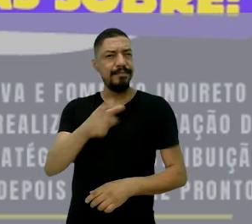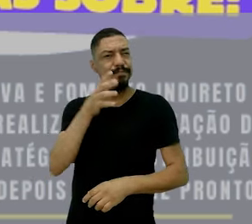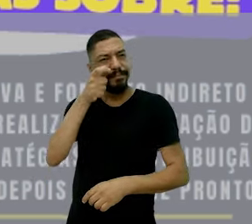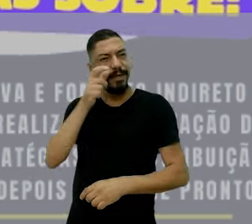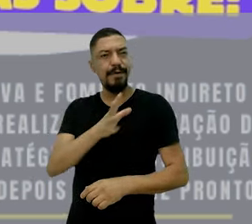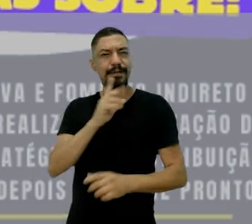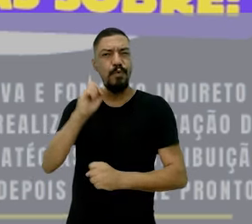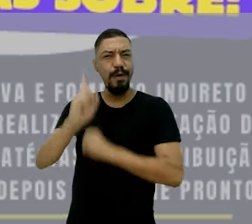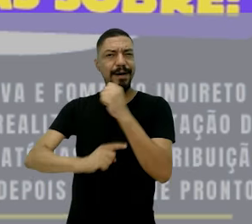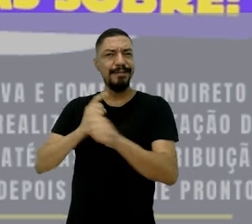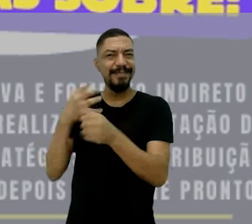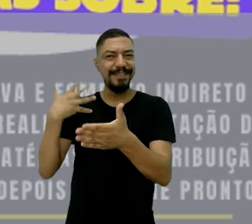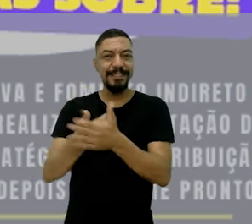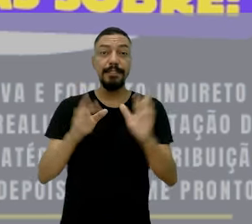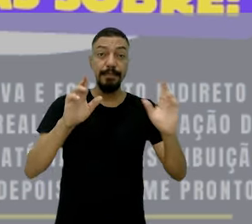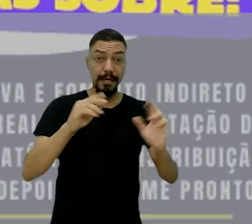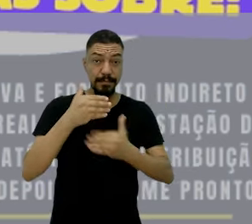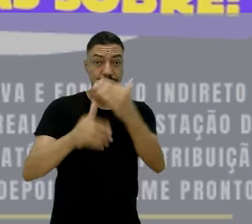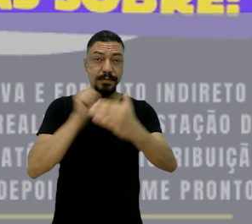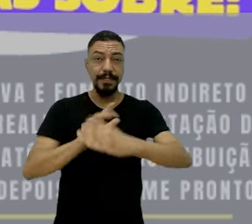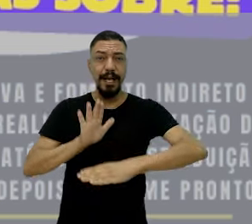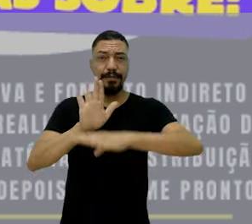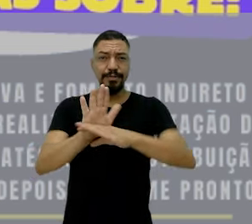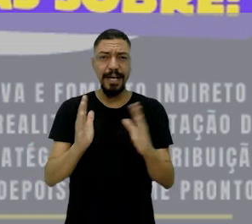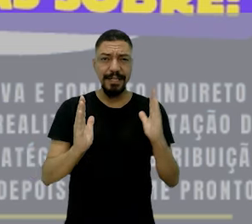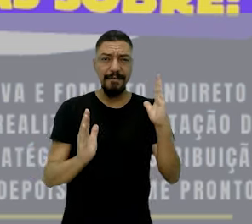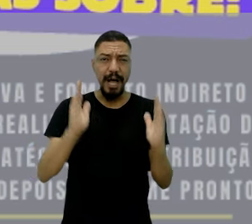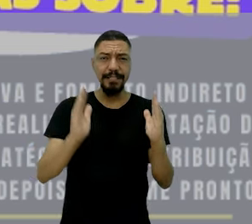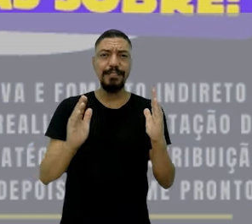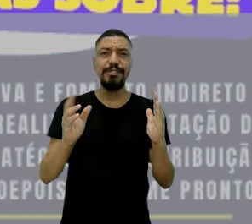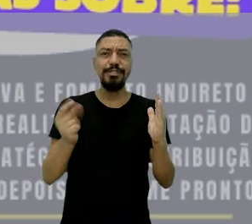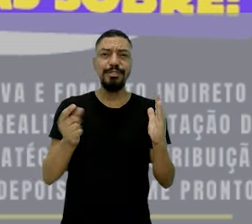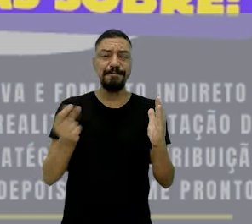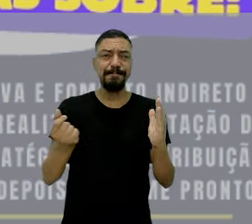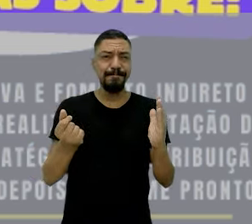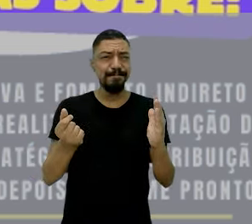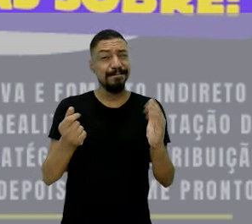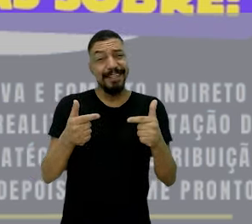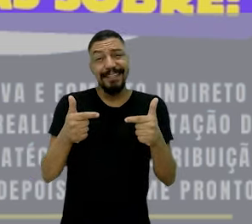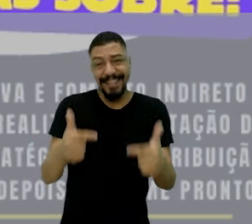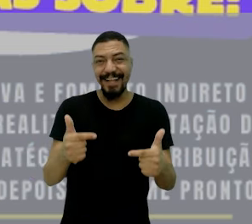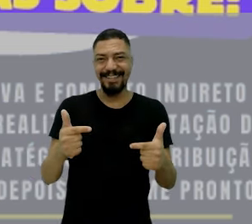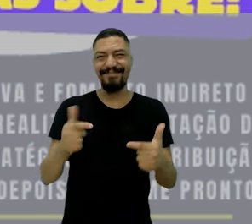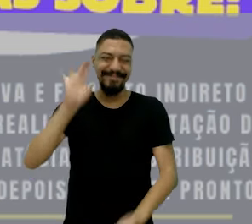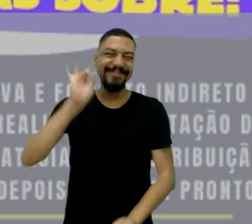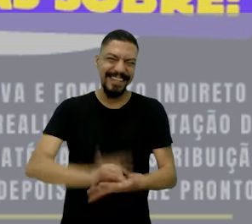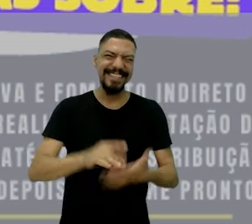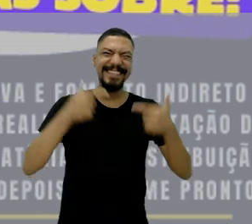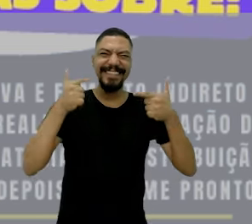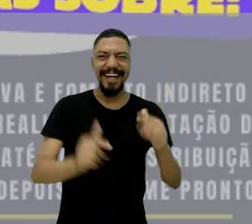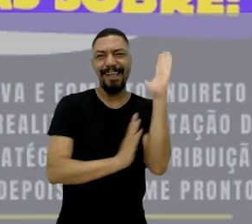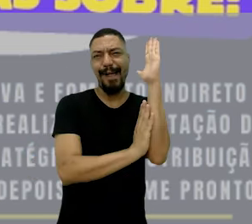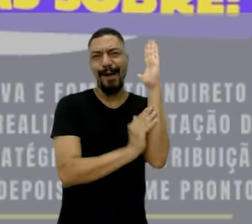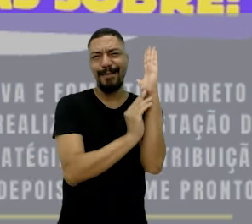que esse processo ajude nessa fase que é chata, né? Eu não vou mentir, é chato prestar contas, mas